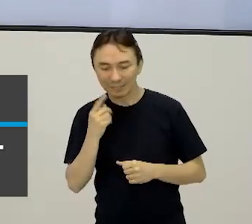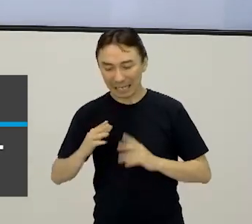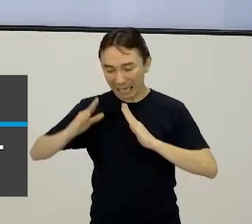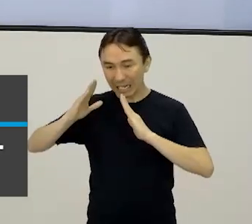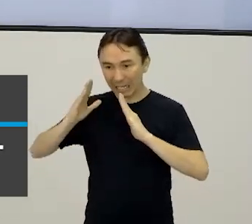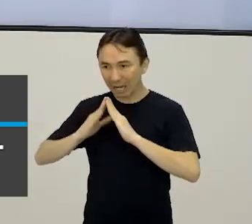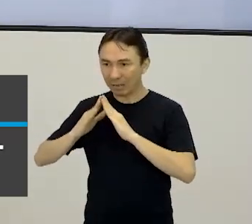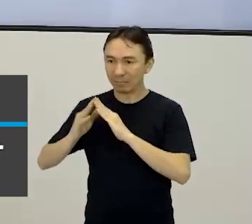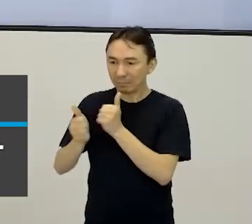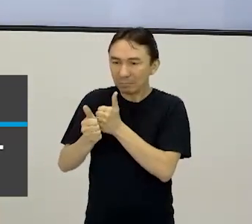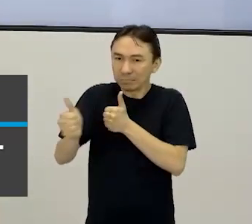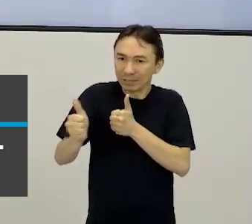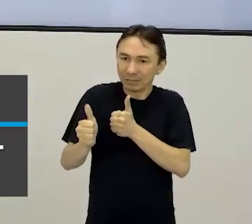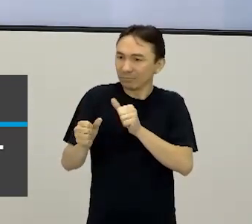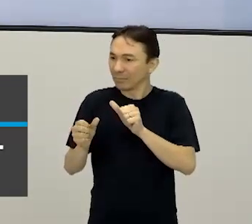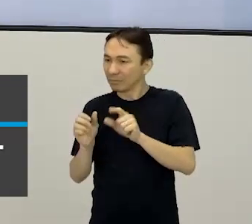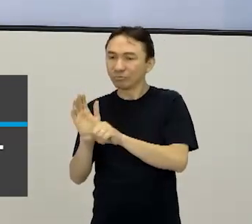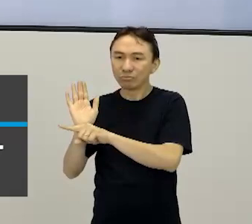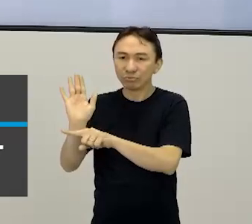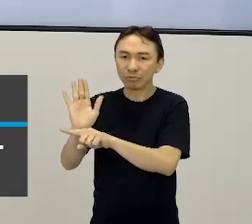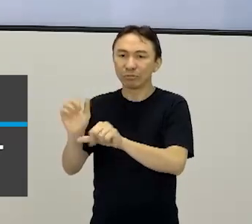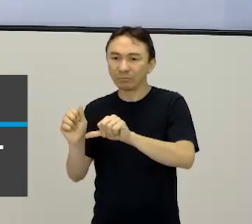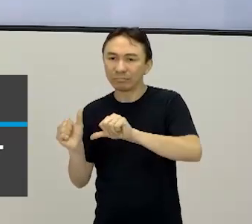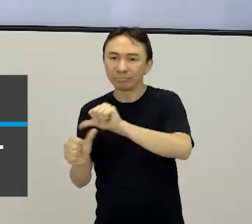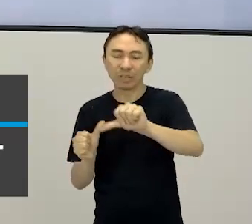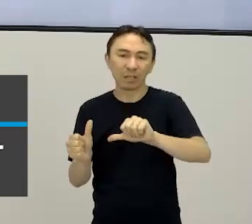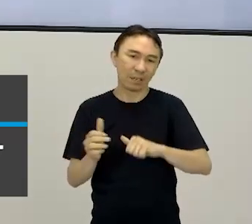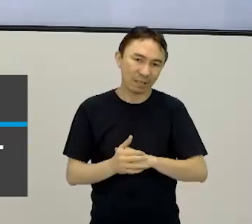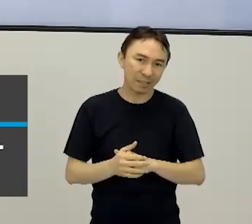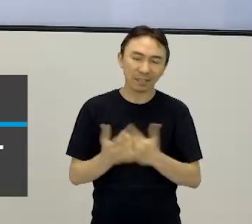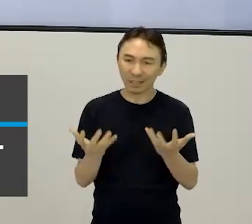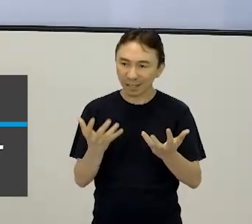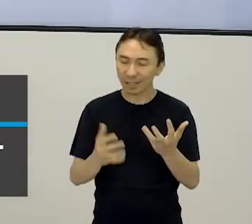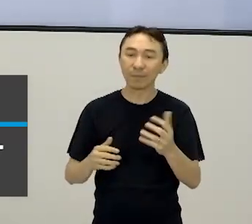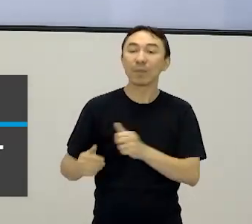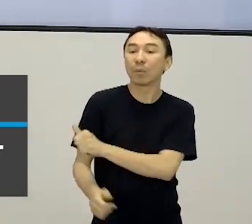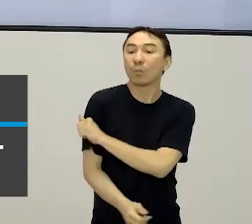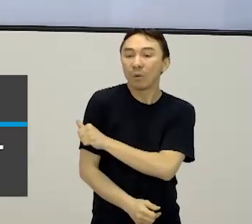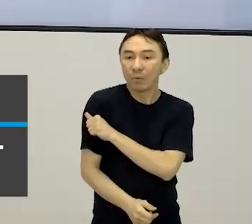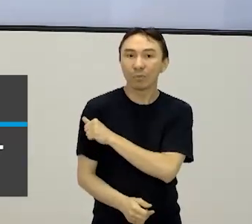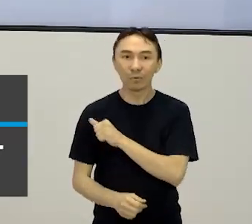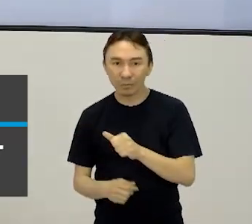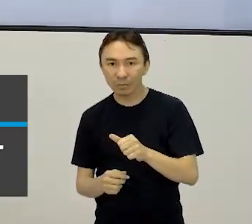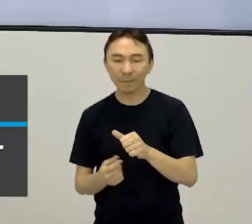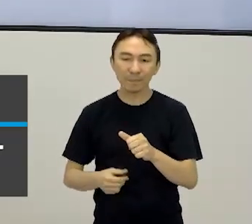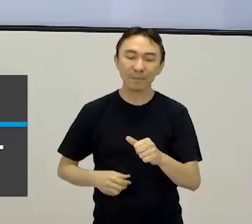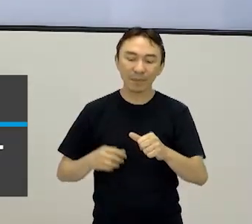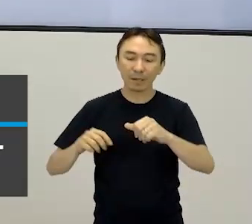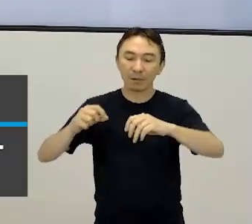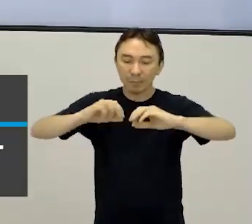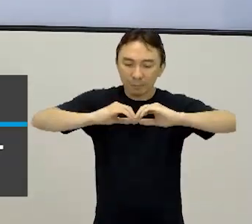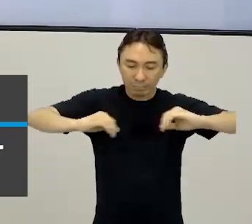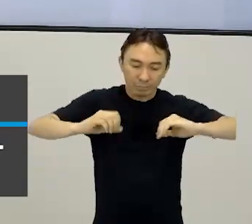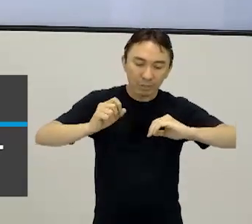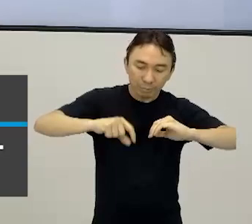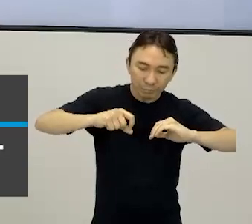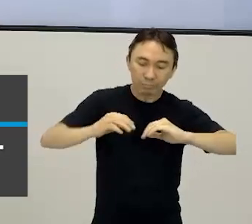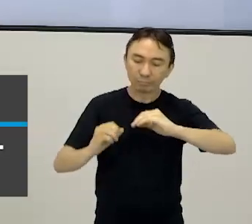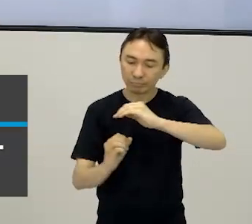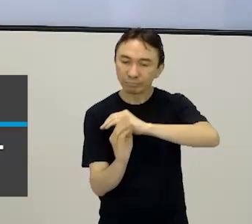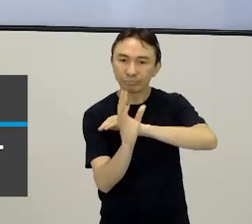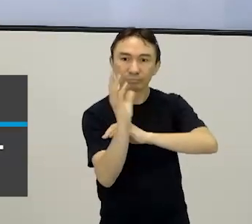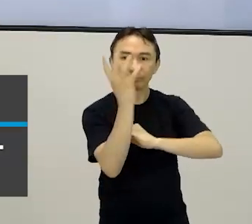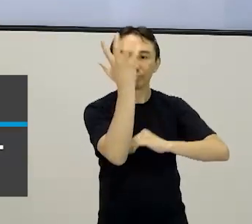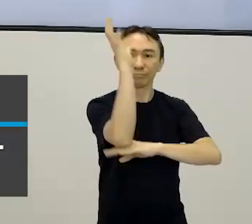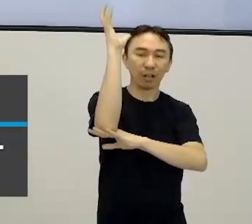na comunidade dele, que é uma campanha para que os alunos plantassem uma árvore, o que está sendo essencial, né? Imagine